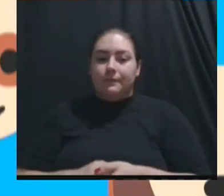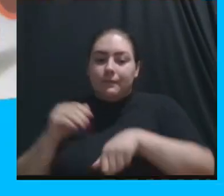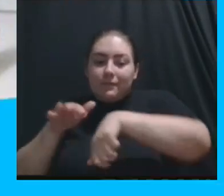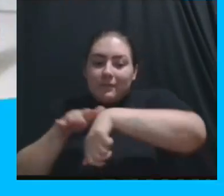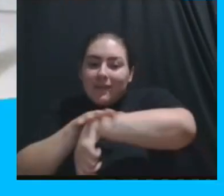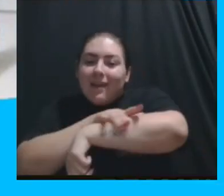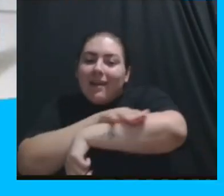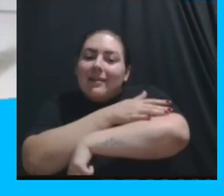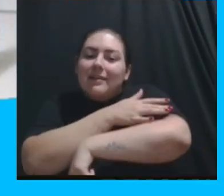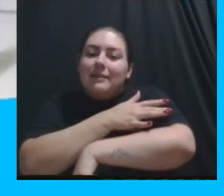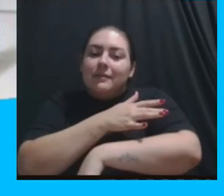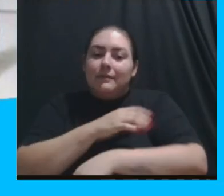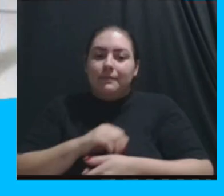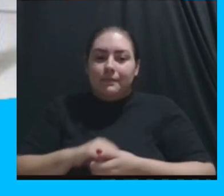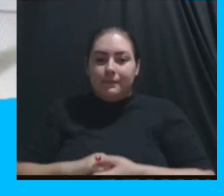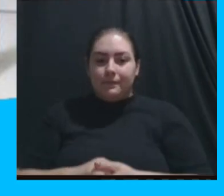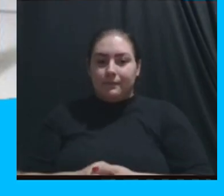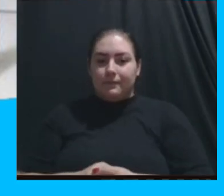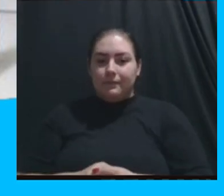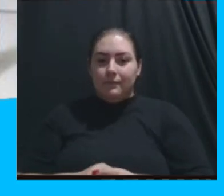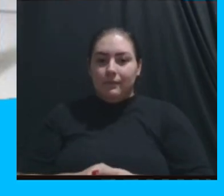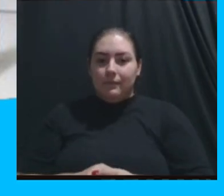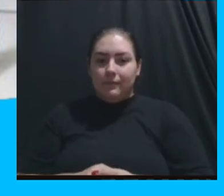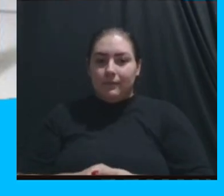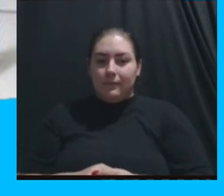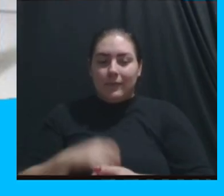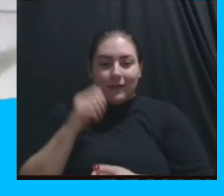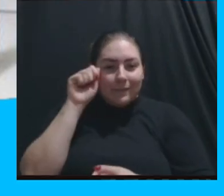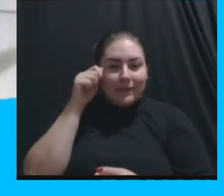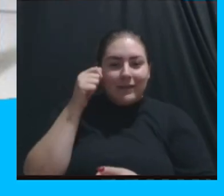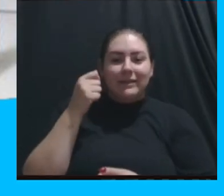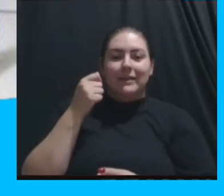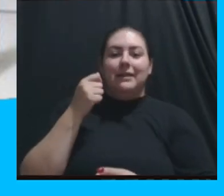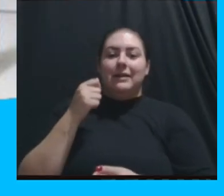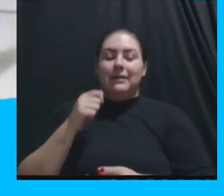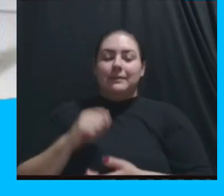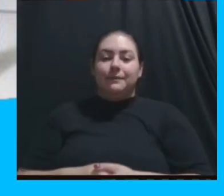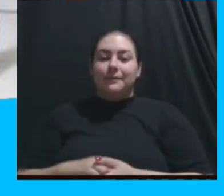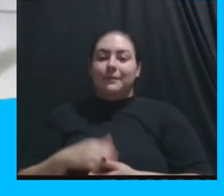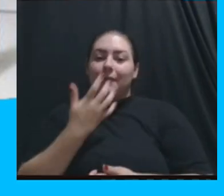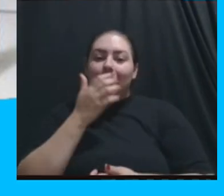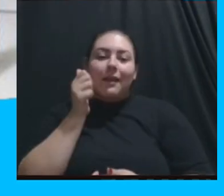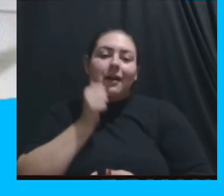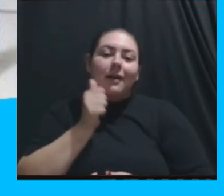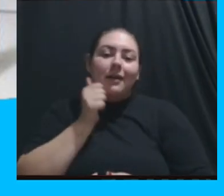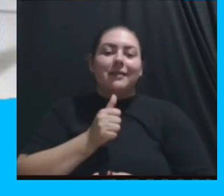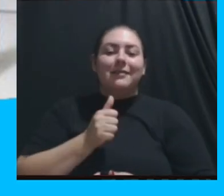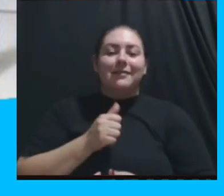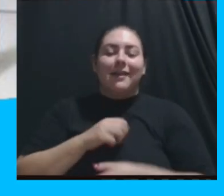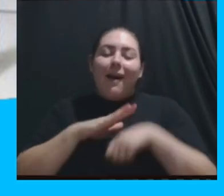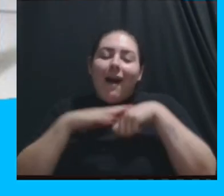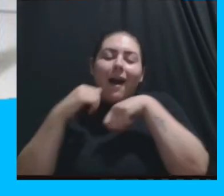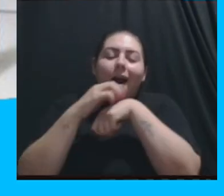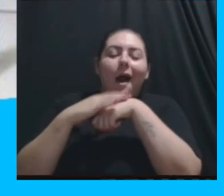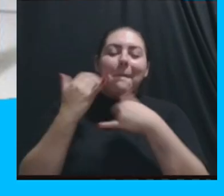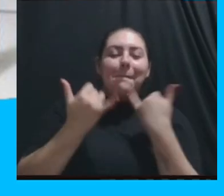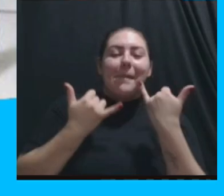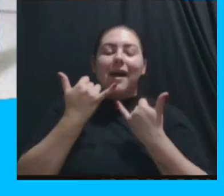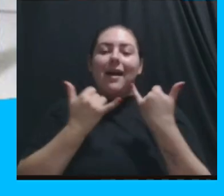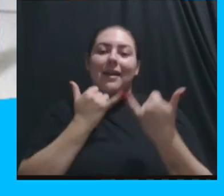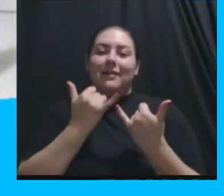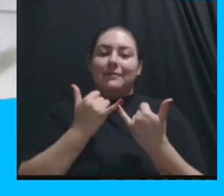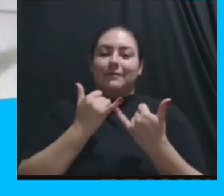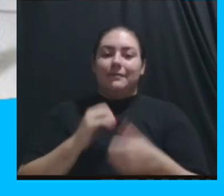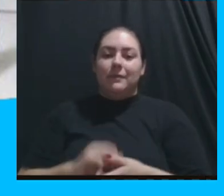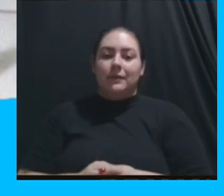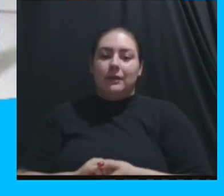Campinas. Pretinha é uma cachorra adulta, carinhosa e brincalhona. Foi resgatada em um caso de acúmulo